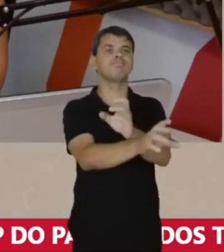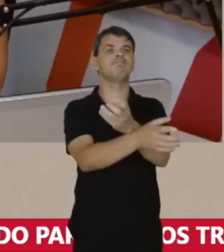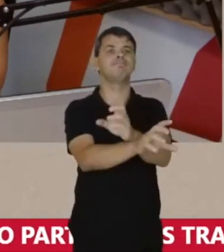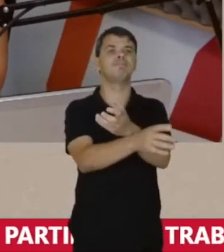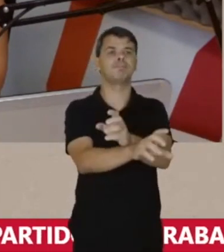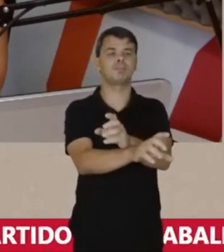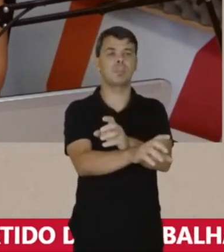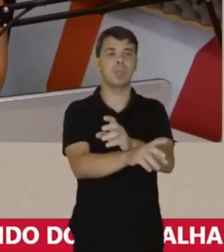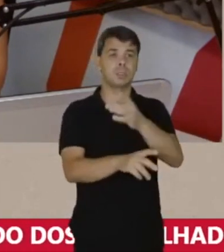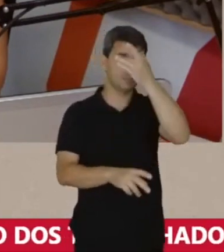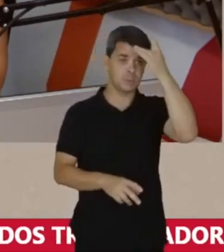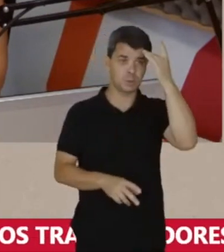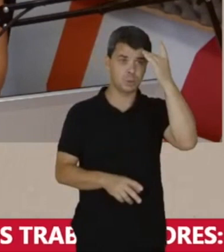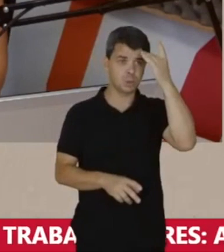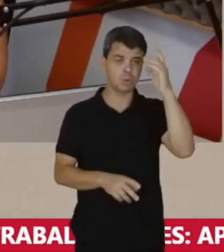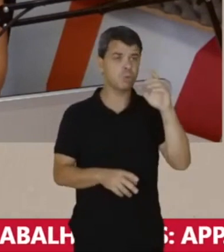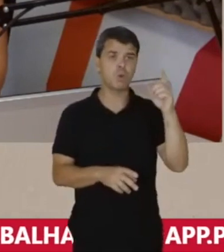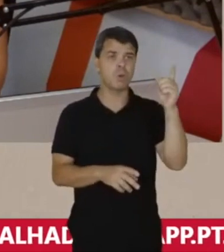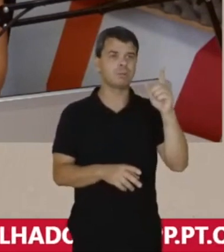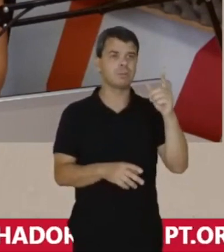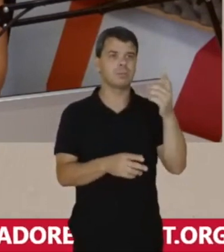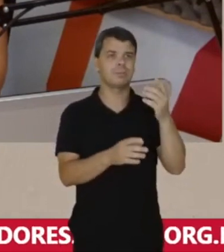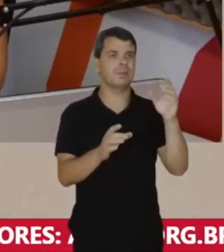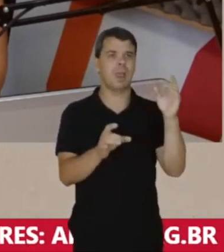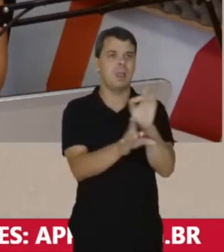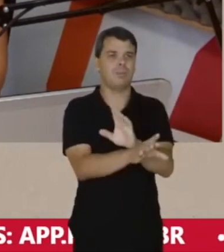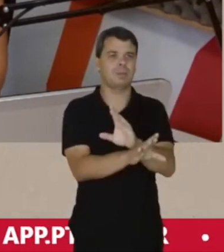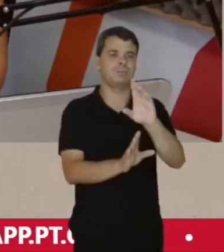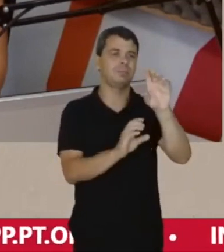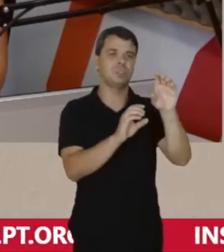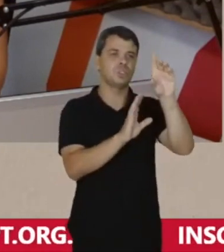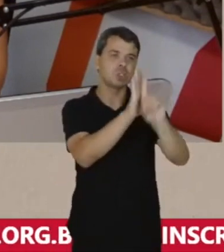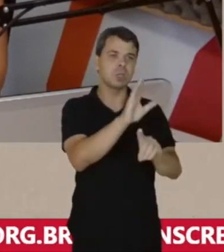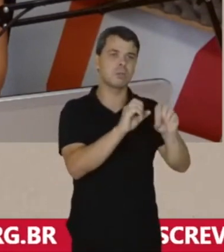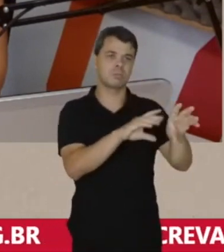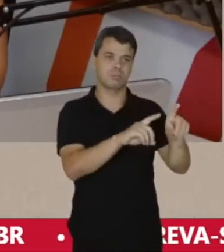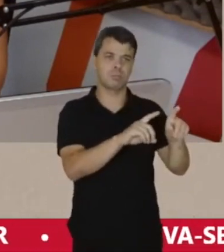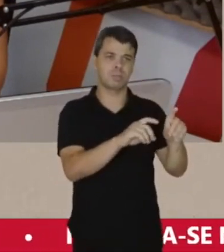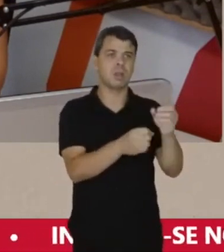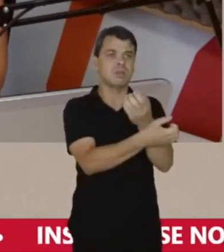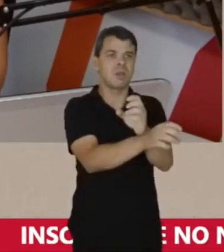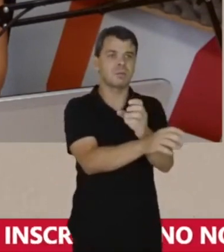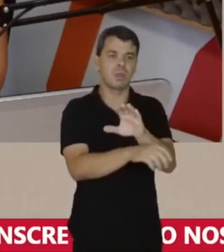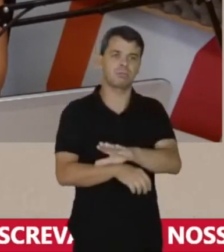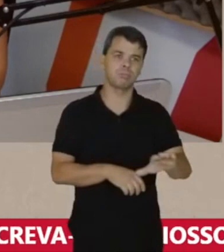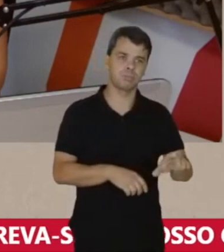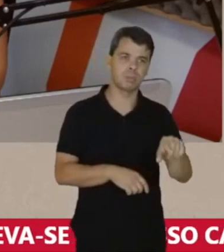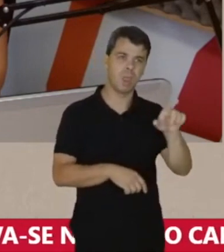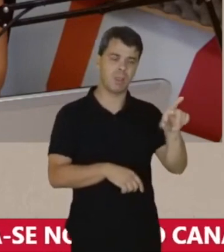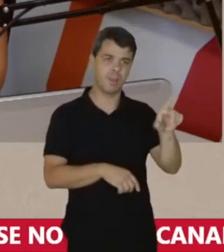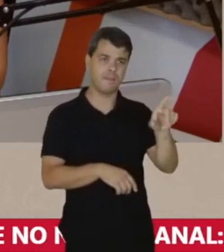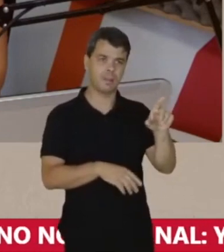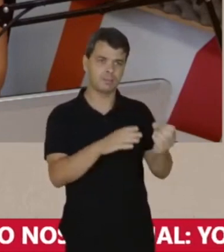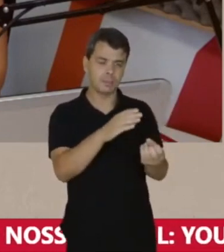escravocrata. As pessoas que negam o direito à educação, que querem criminalizar a infância, para mim tem esse pensamento. Então, a minha inserção